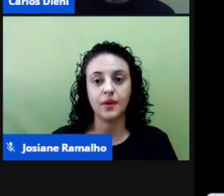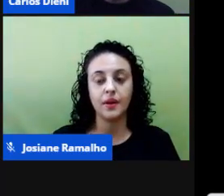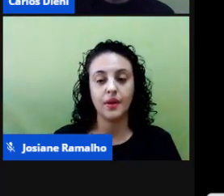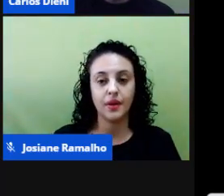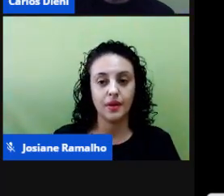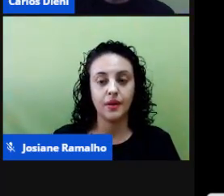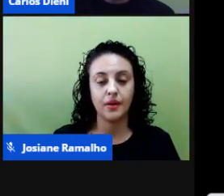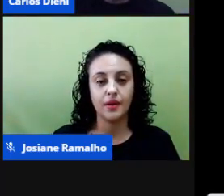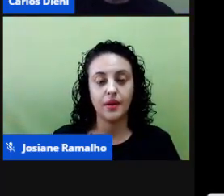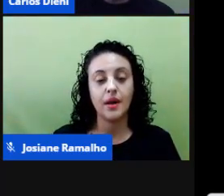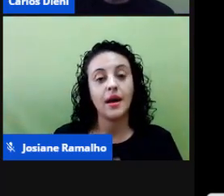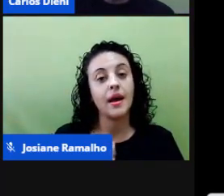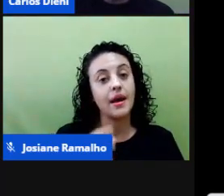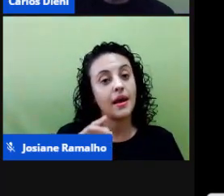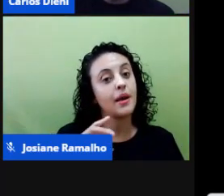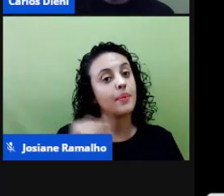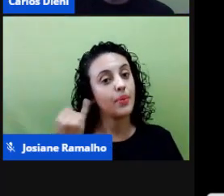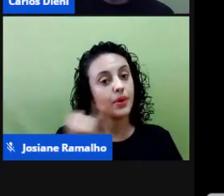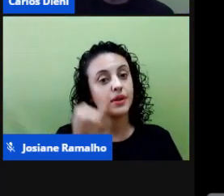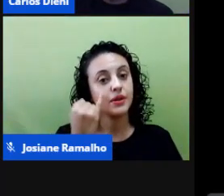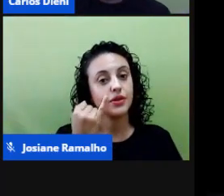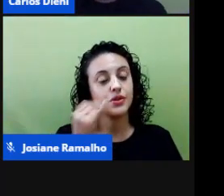na cinematografia brasileira.